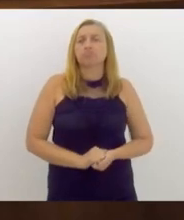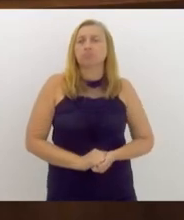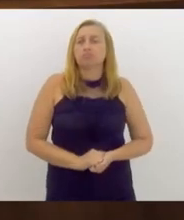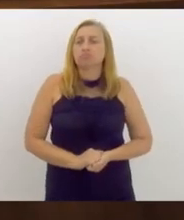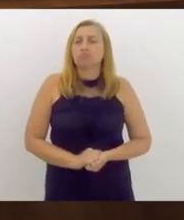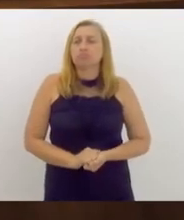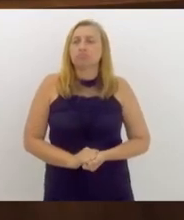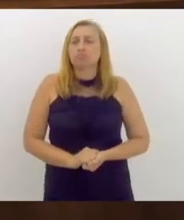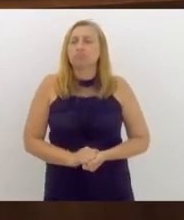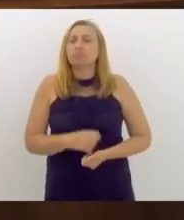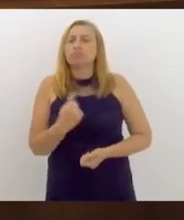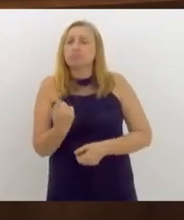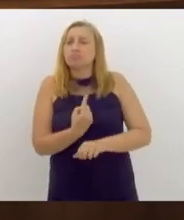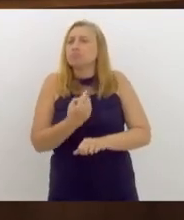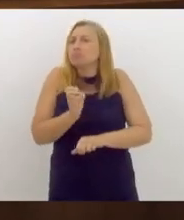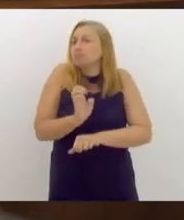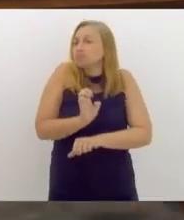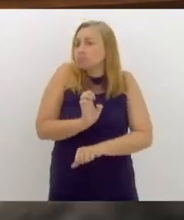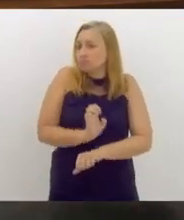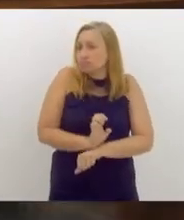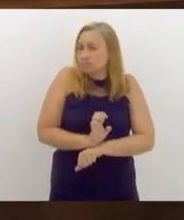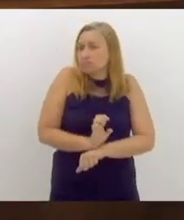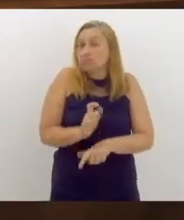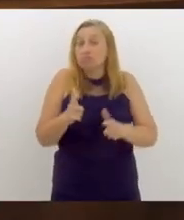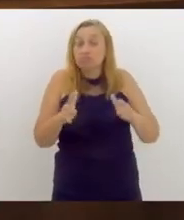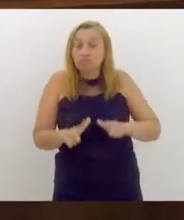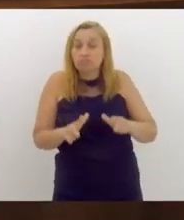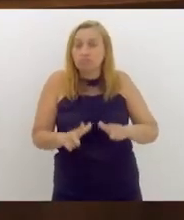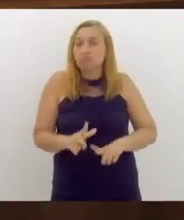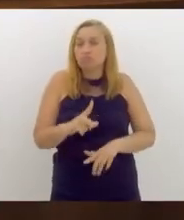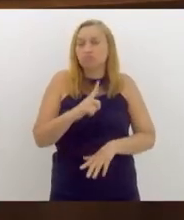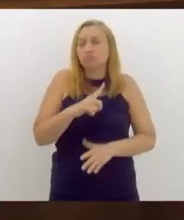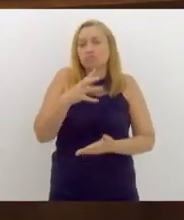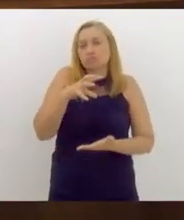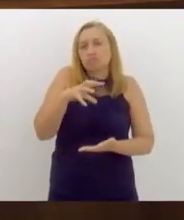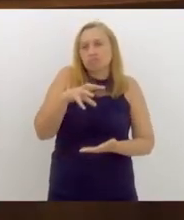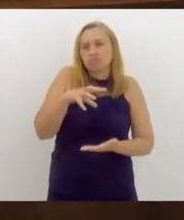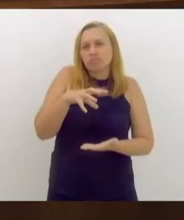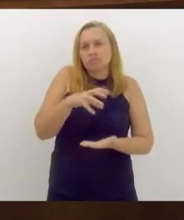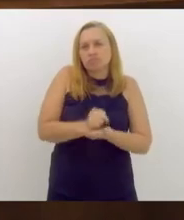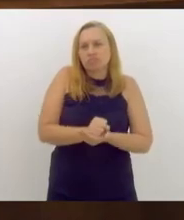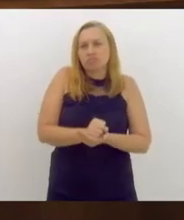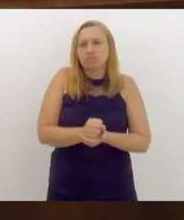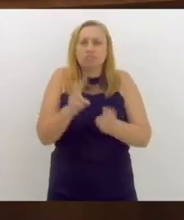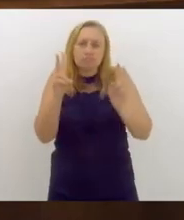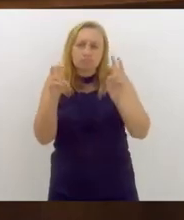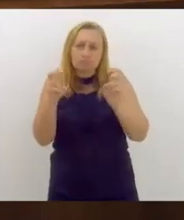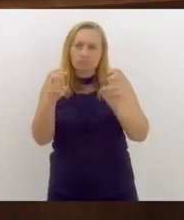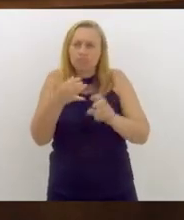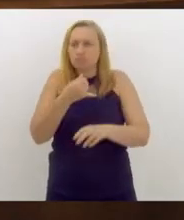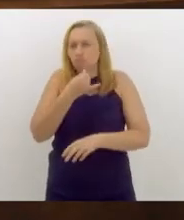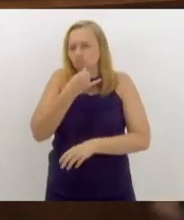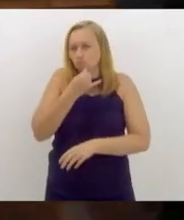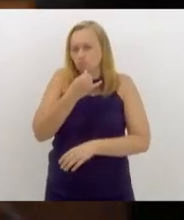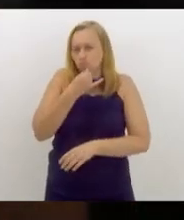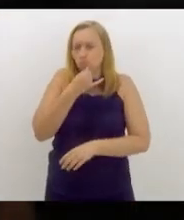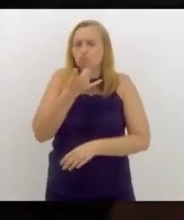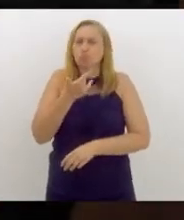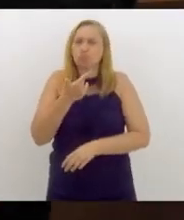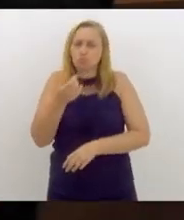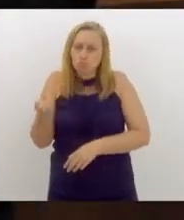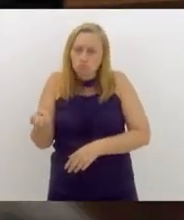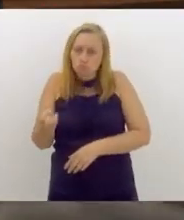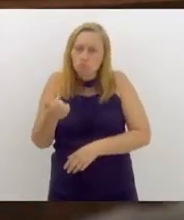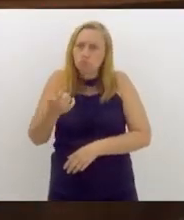nosso estado, onde tivemos registros de fatalidade novamente. E eu queria